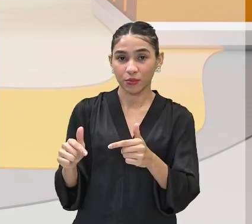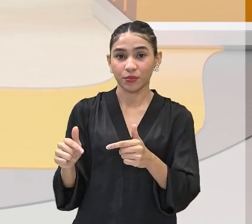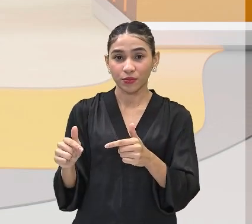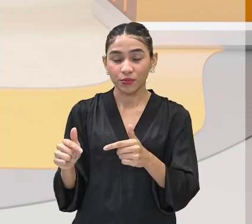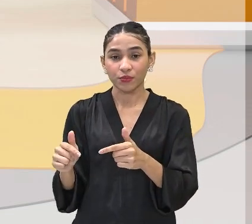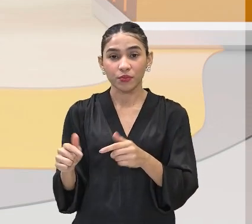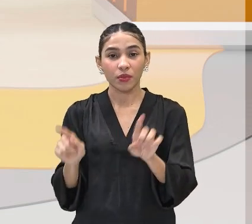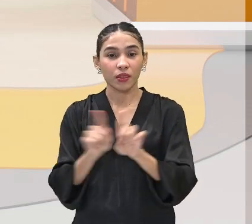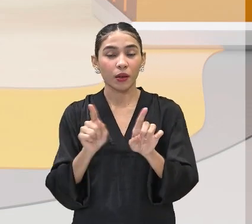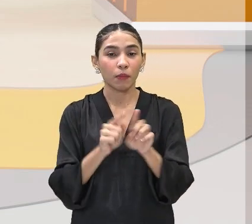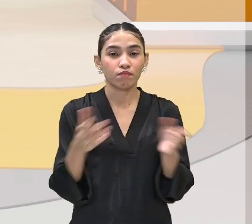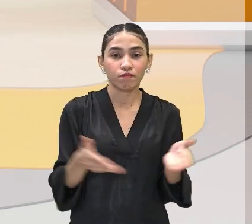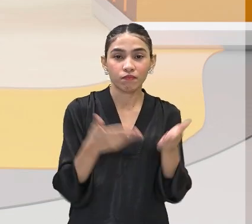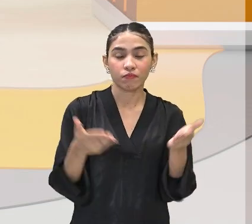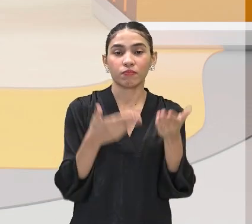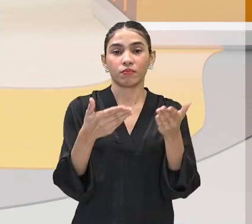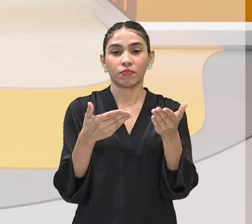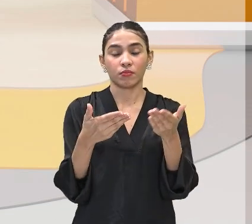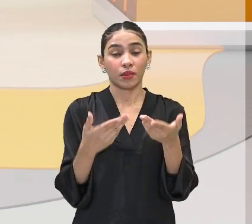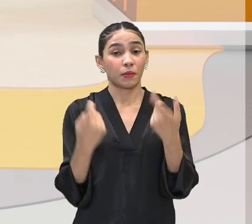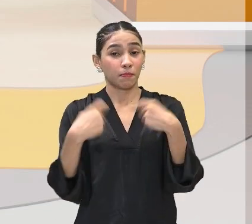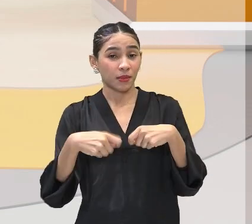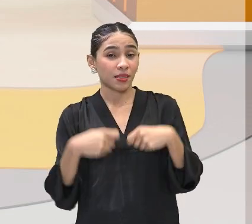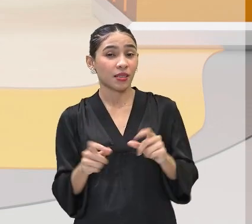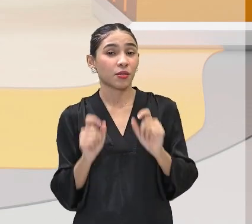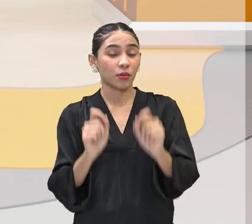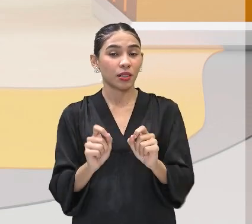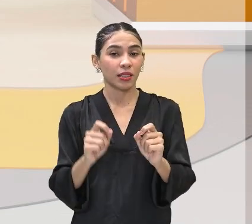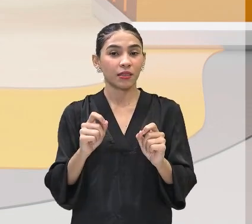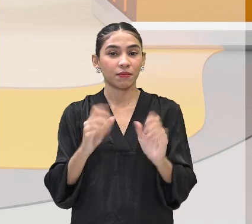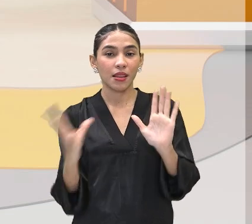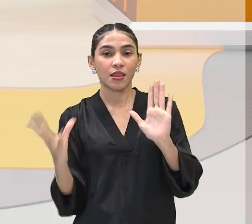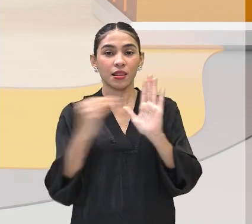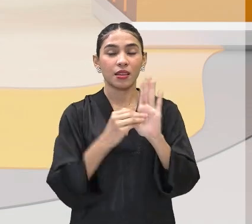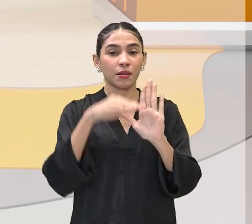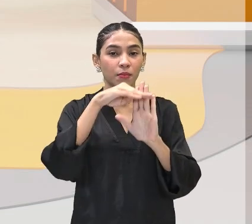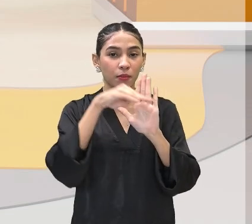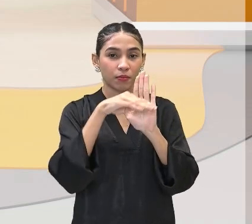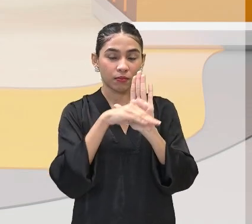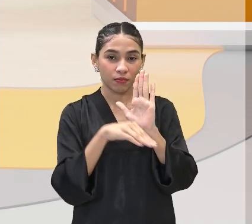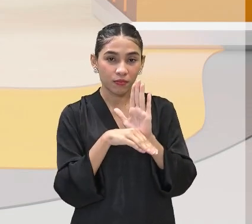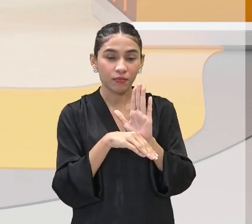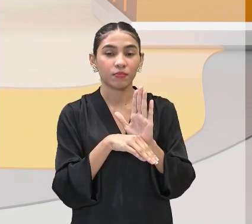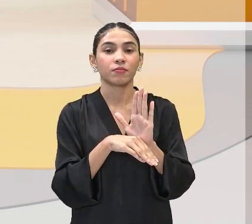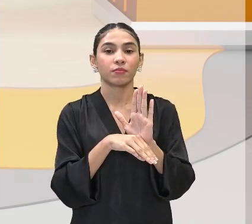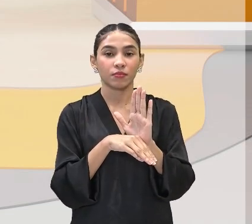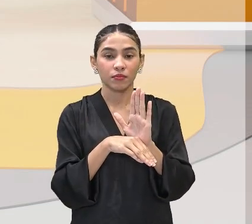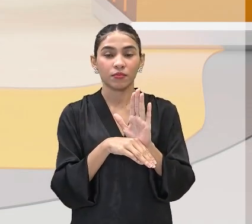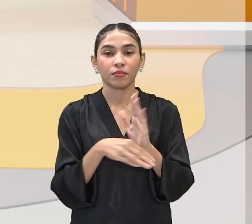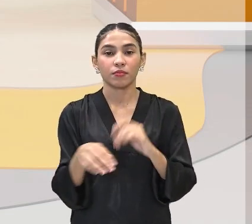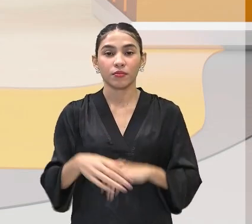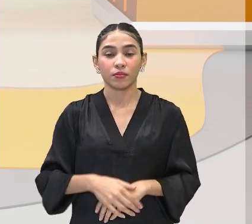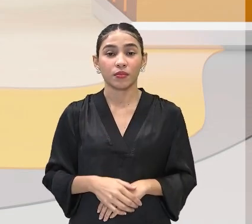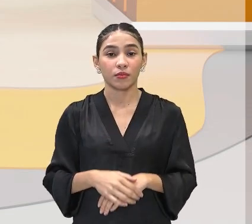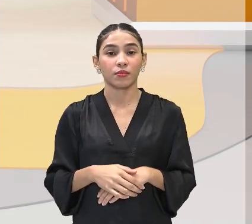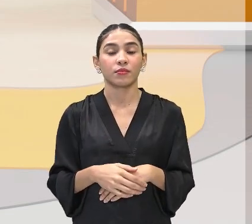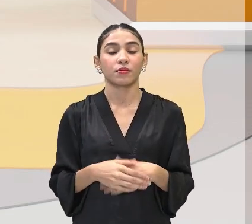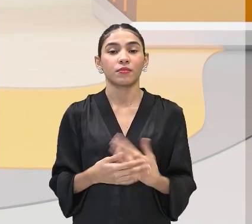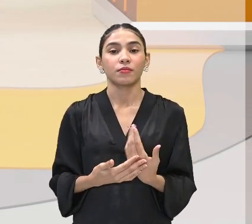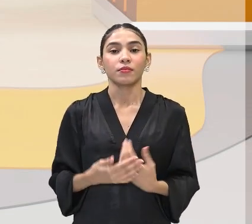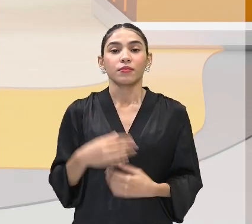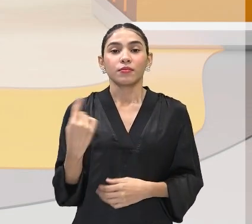a produção, ela deveria ser pautada diante das demandas